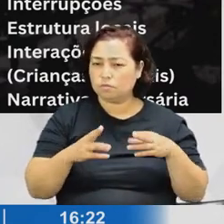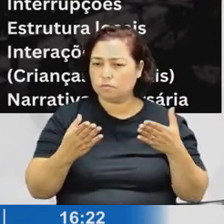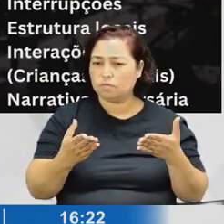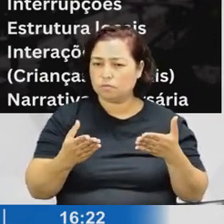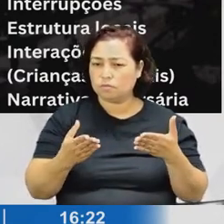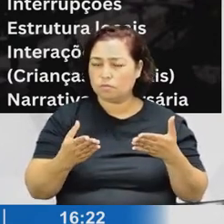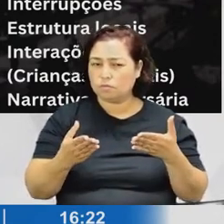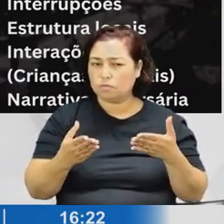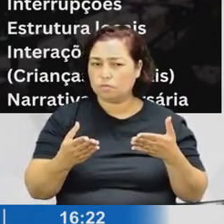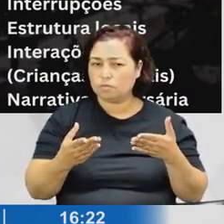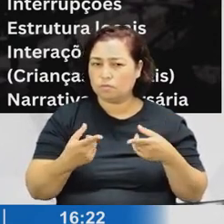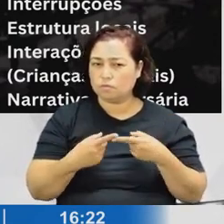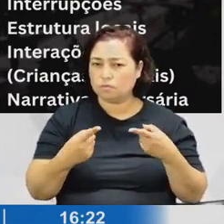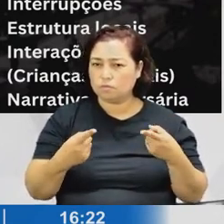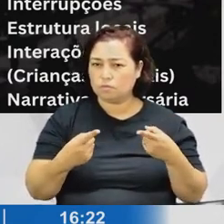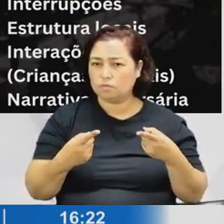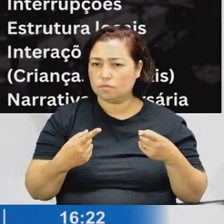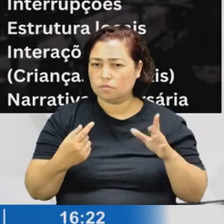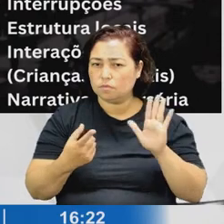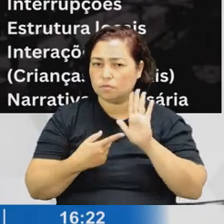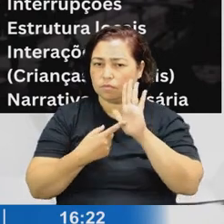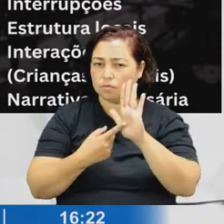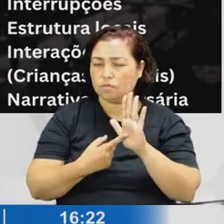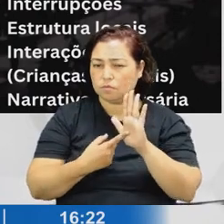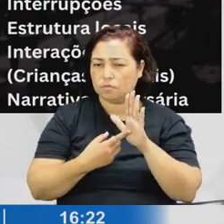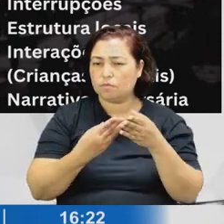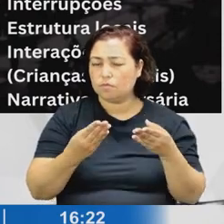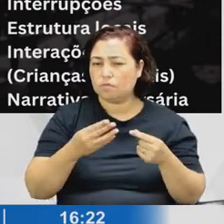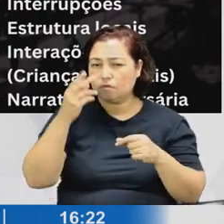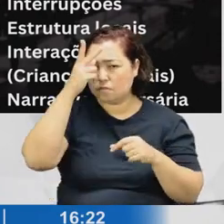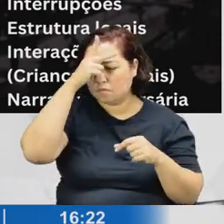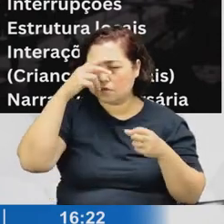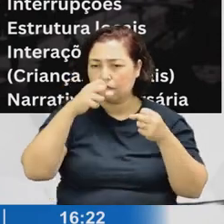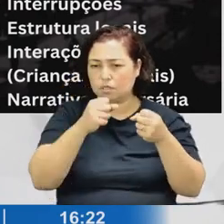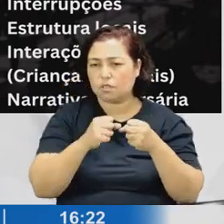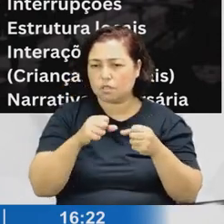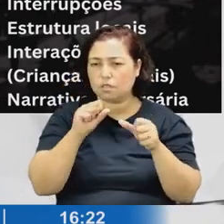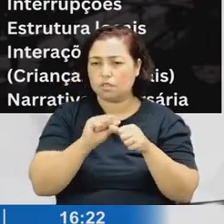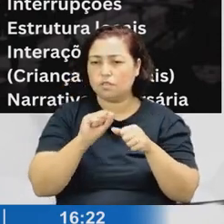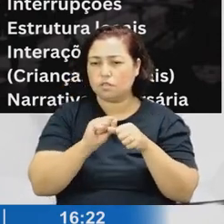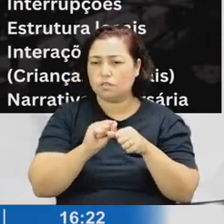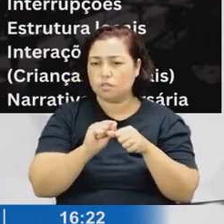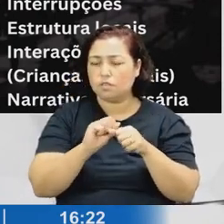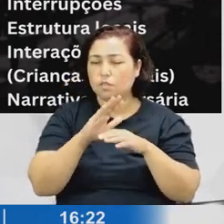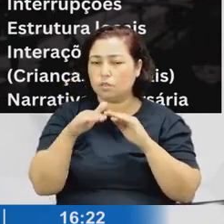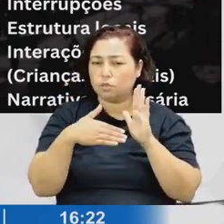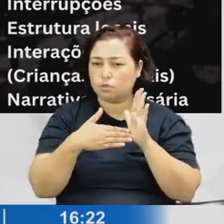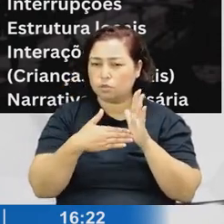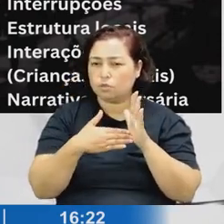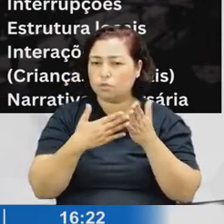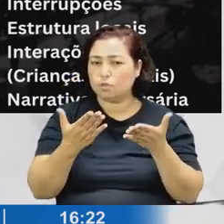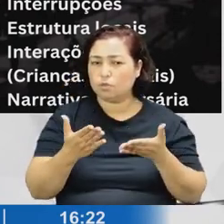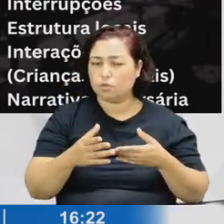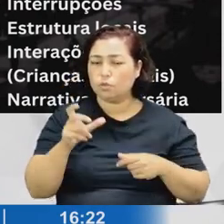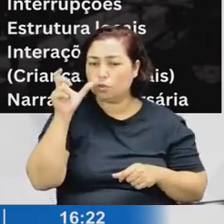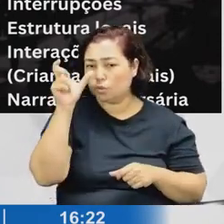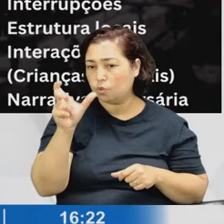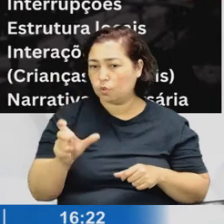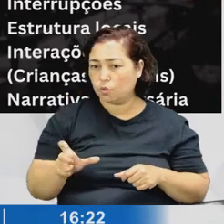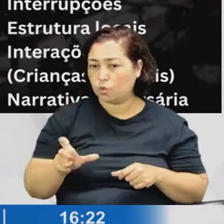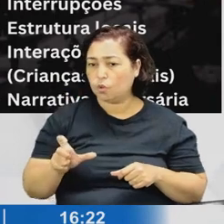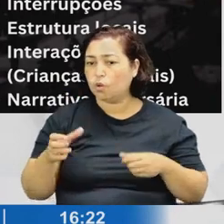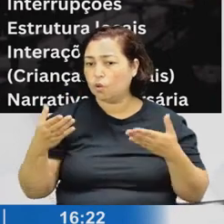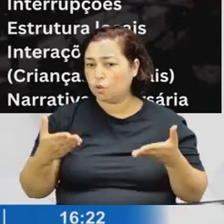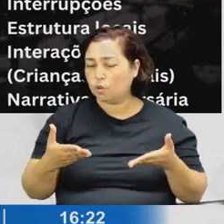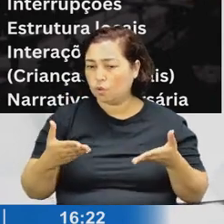é um acidente com a criança mas projetar uma atitude uma atitude que a pessoa possa fazer parlamentar tá chegando ele chega tem um comportamento já definido